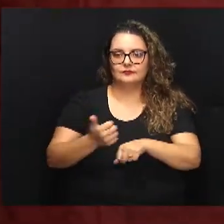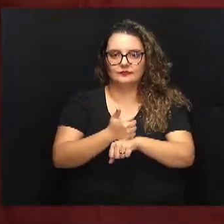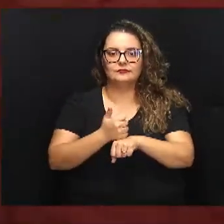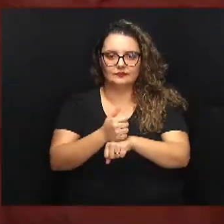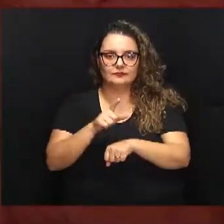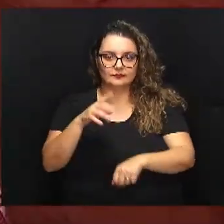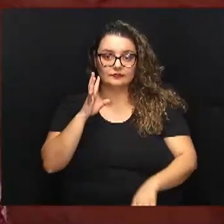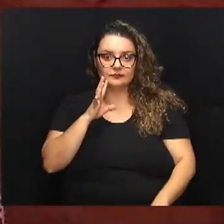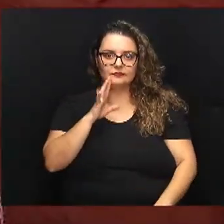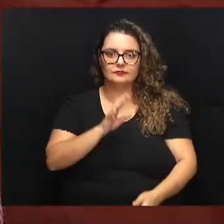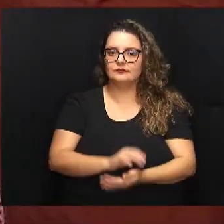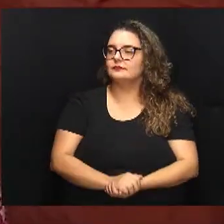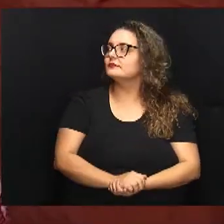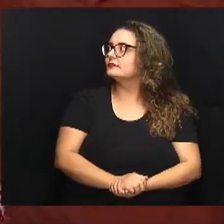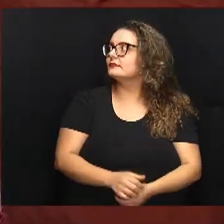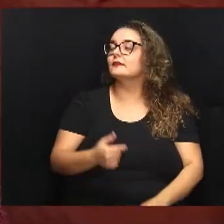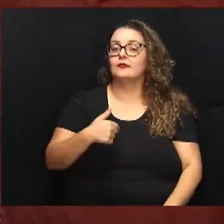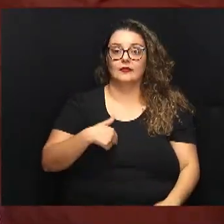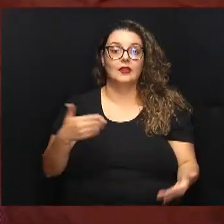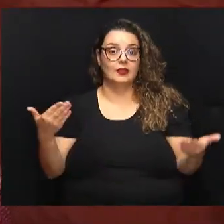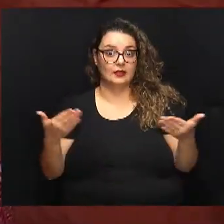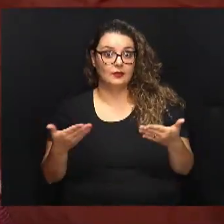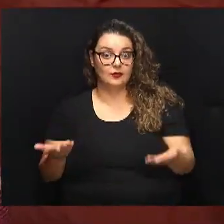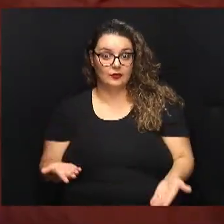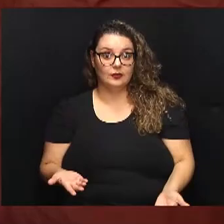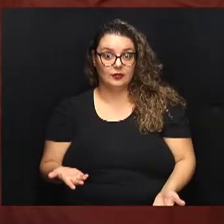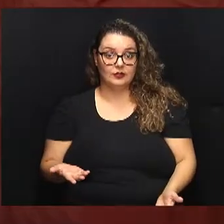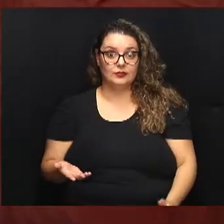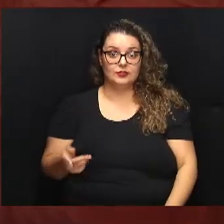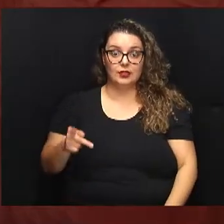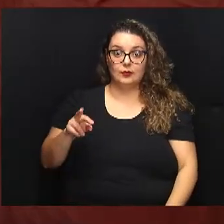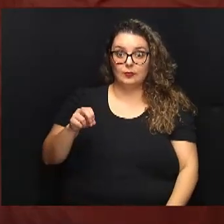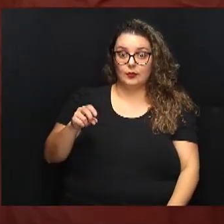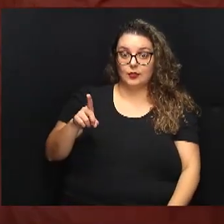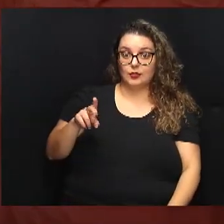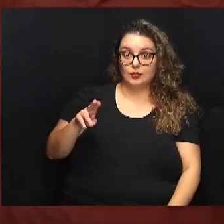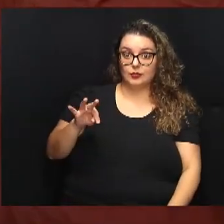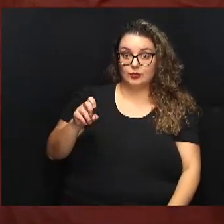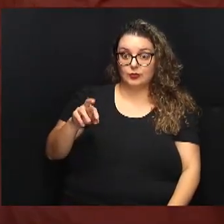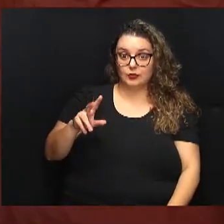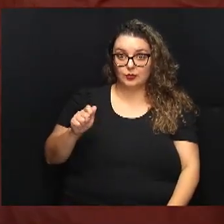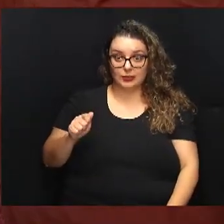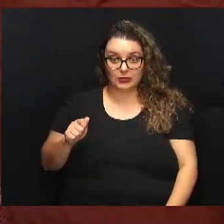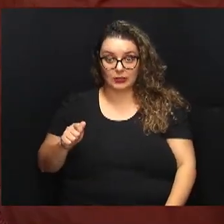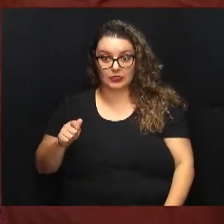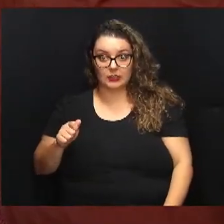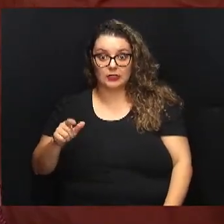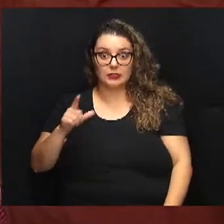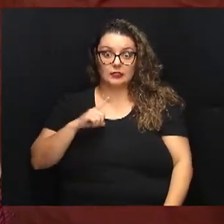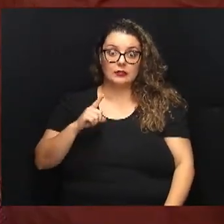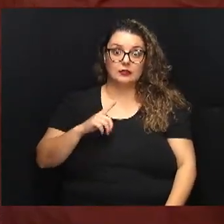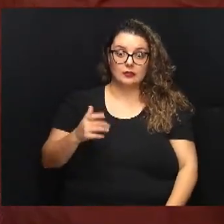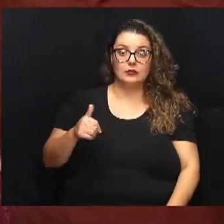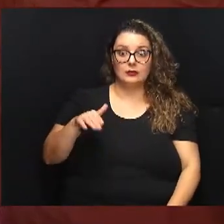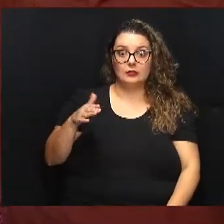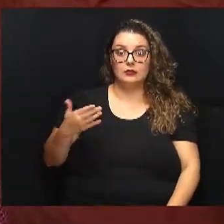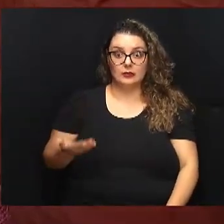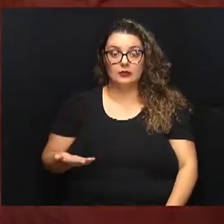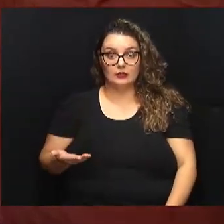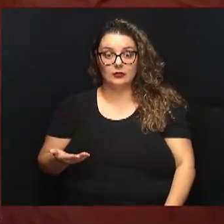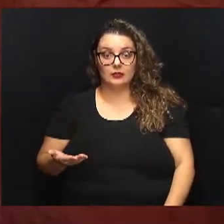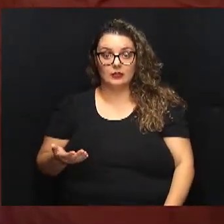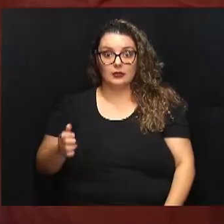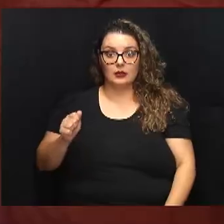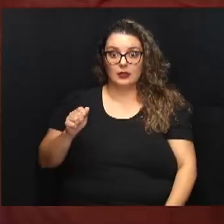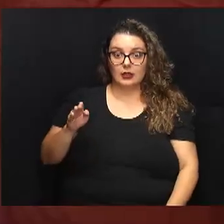muito legal. Hoje eu sou considerada a produtora que tem mais abrangência